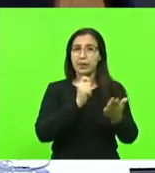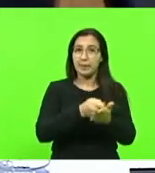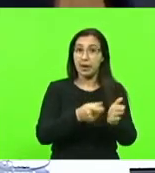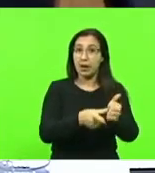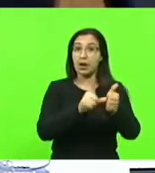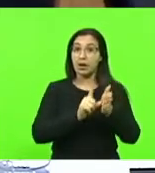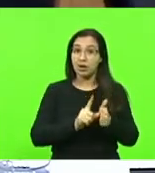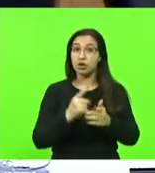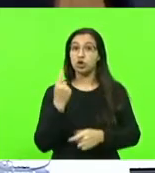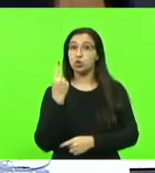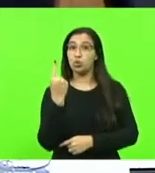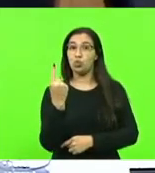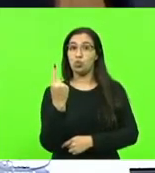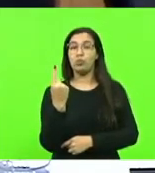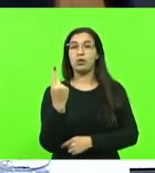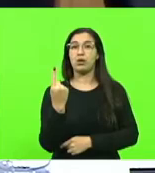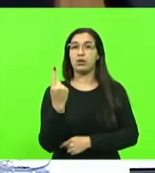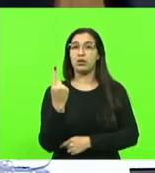uma emenda no ato,